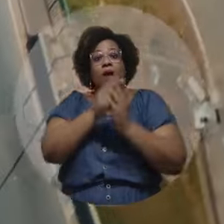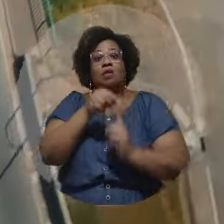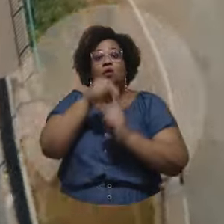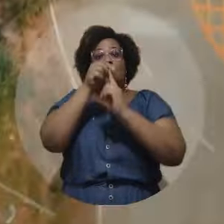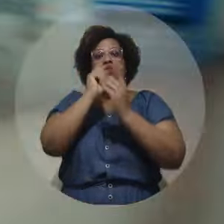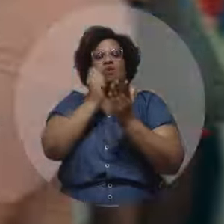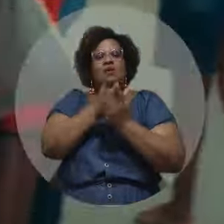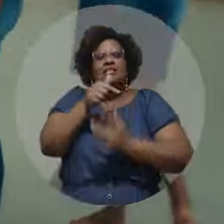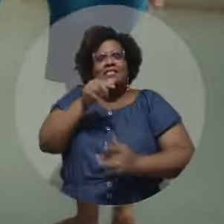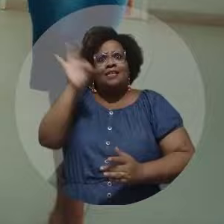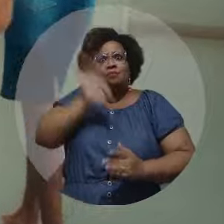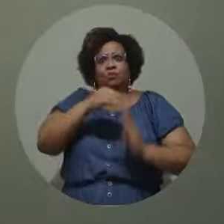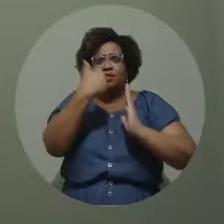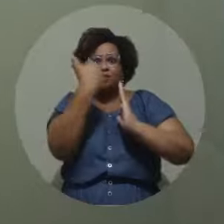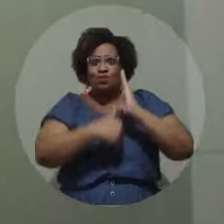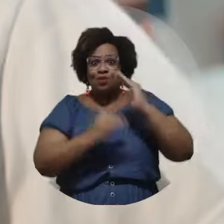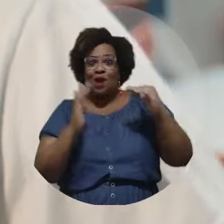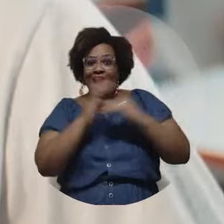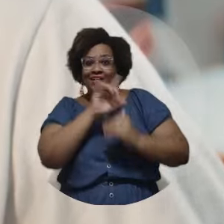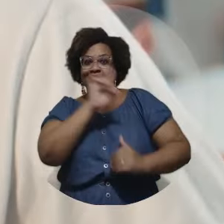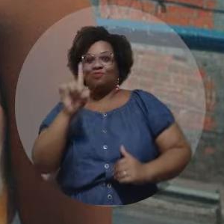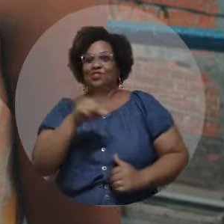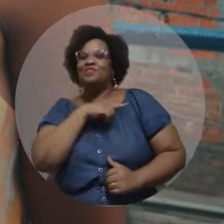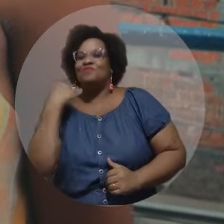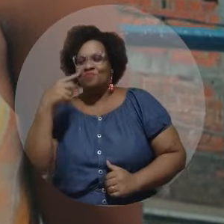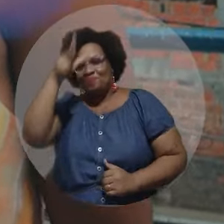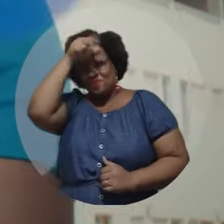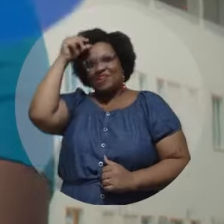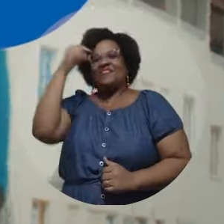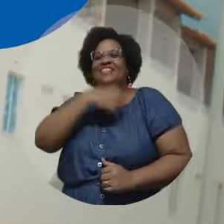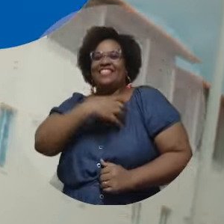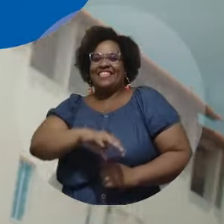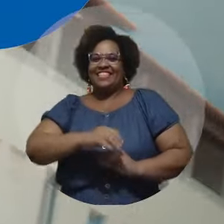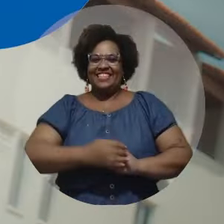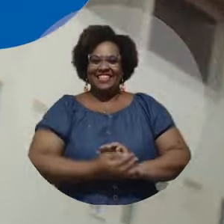cota única com 7% de desconto até a data do vencimento. Prefeitura de Salvador.